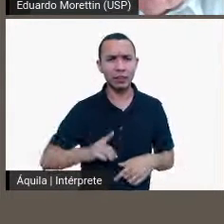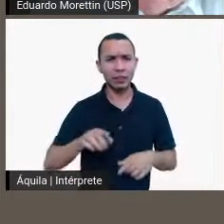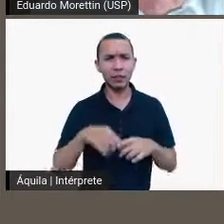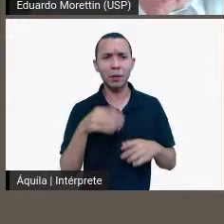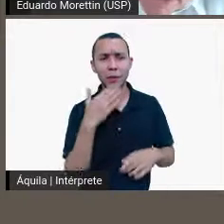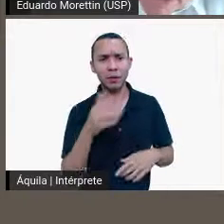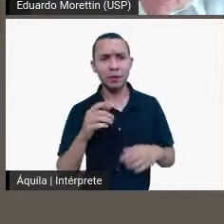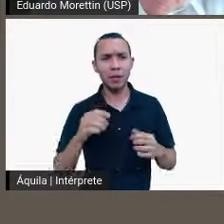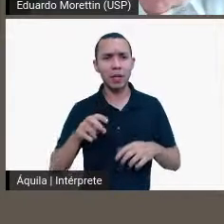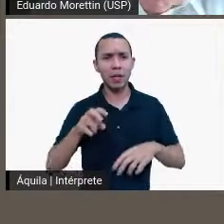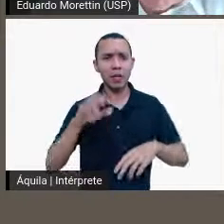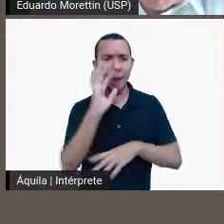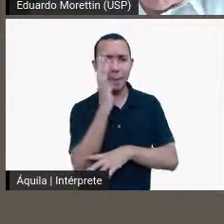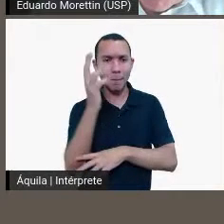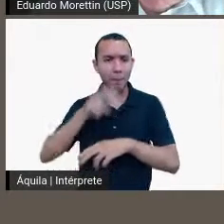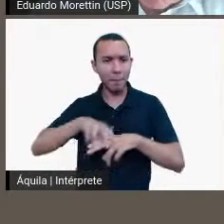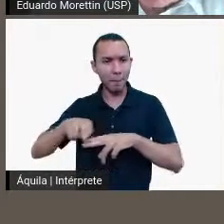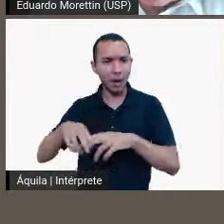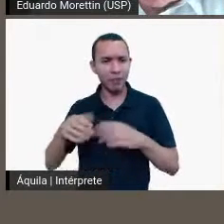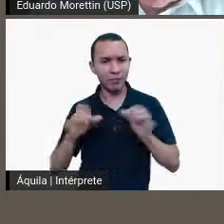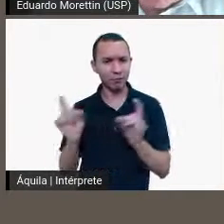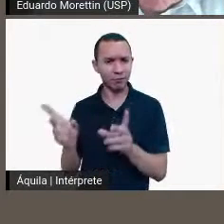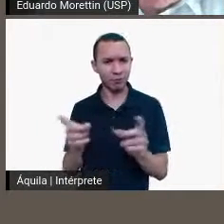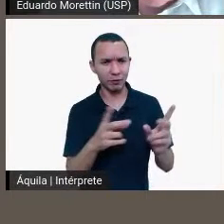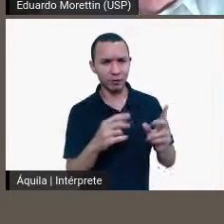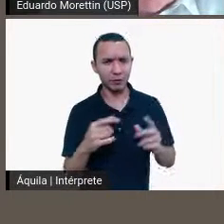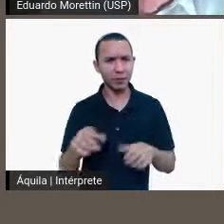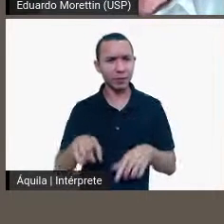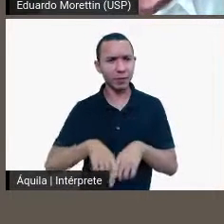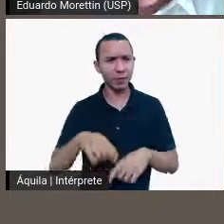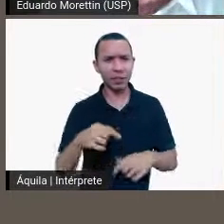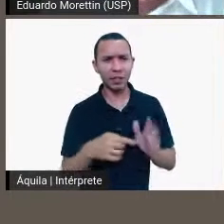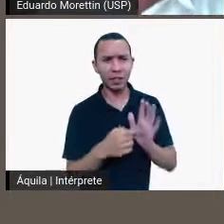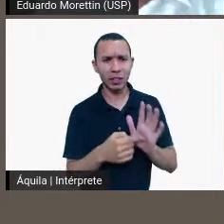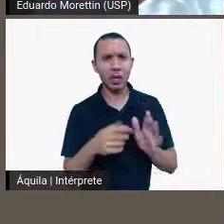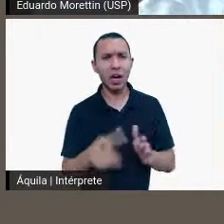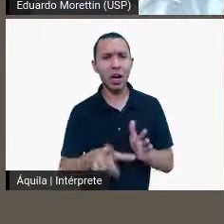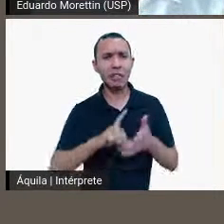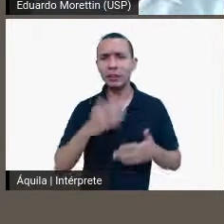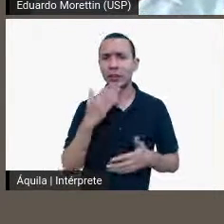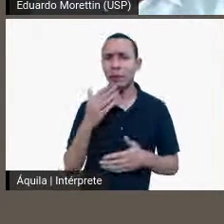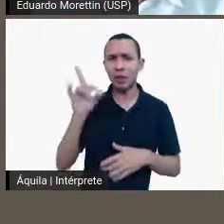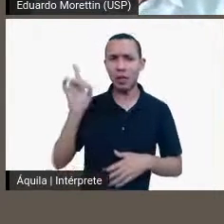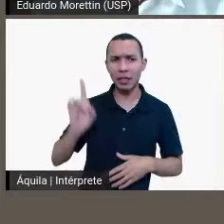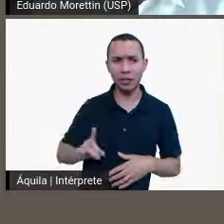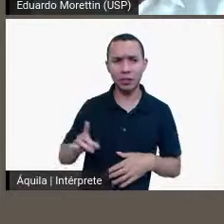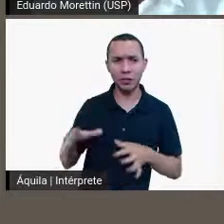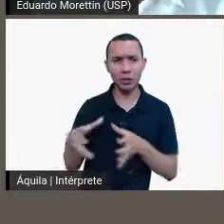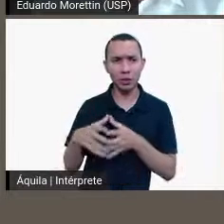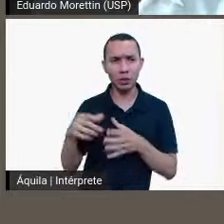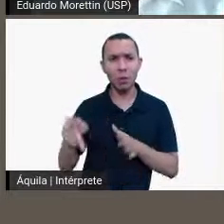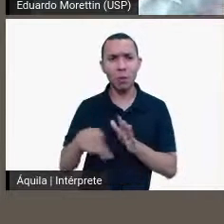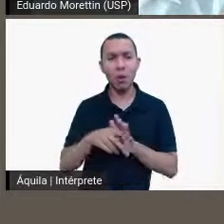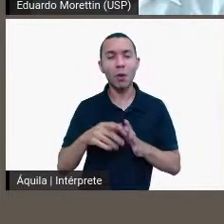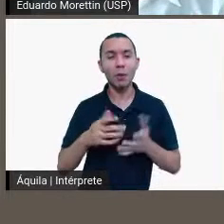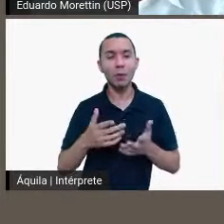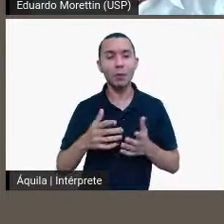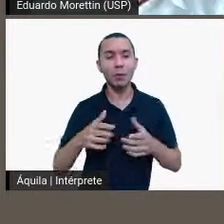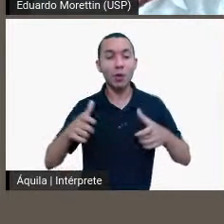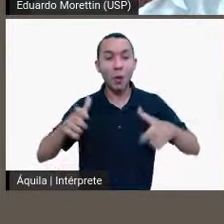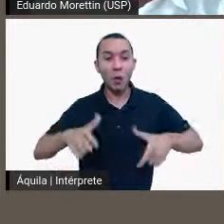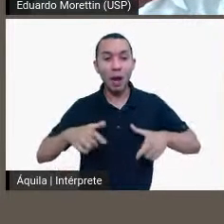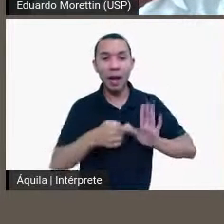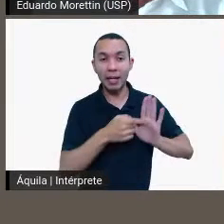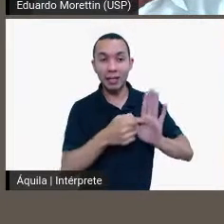praça? Impõe-se uma devassa em todos os despachos solicitados pela diretoria da exposição. Eu tive acesso